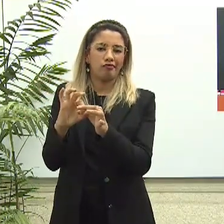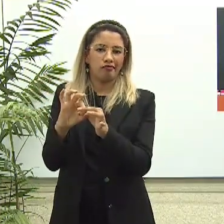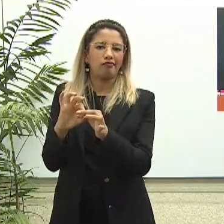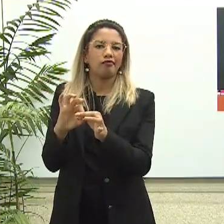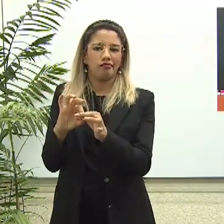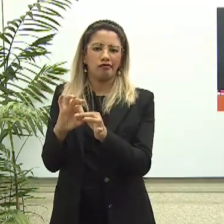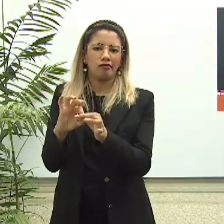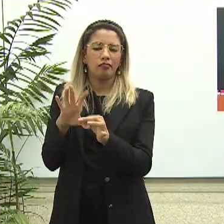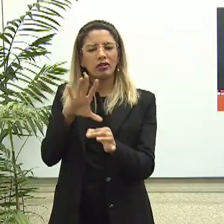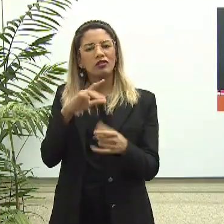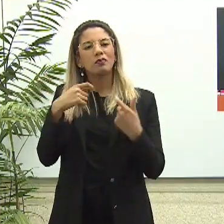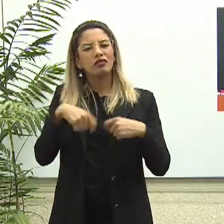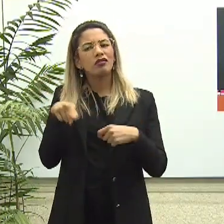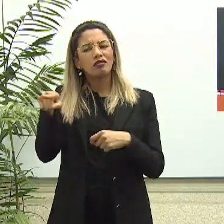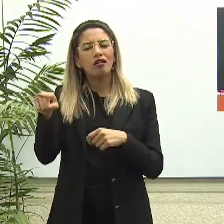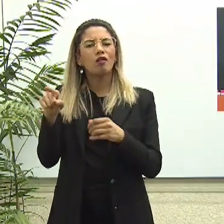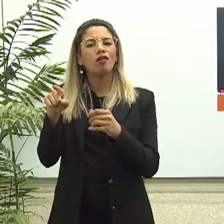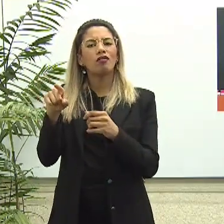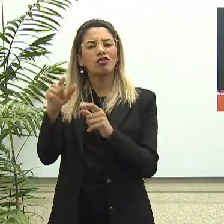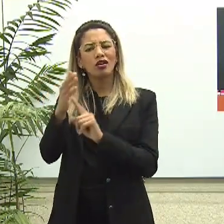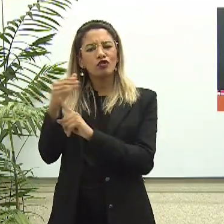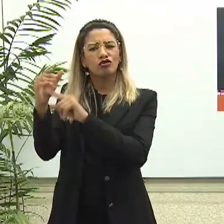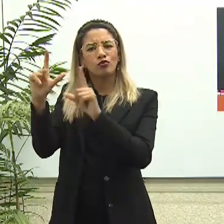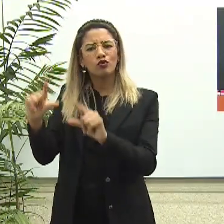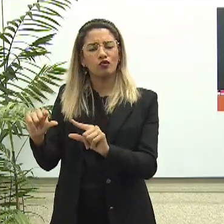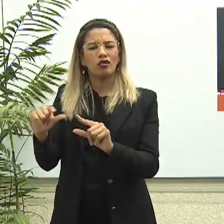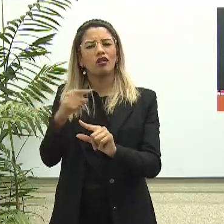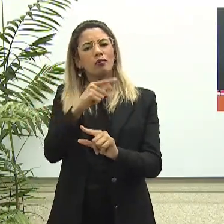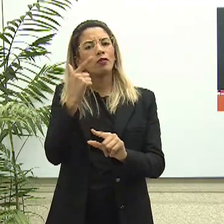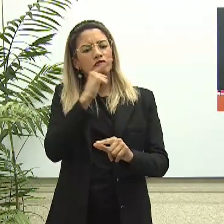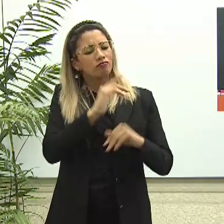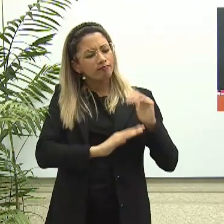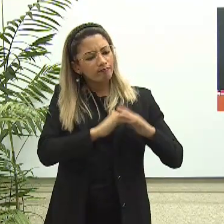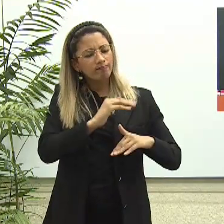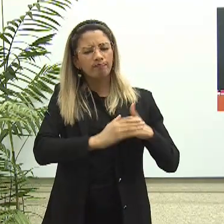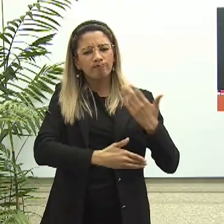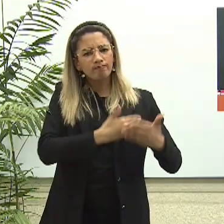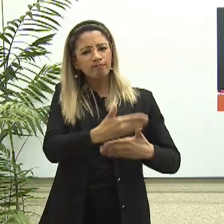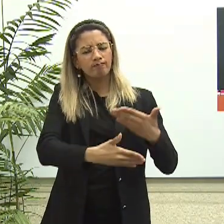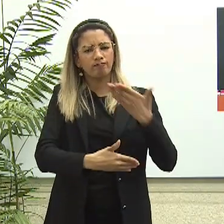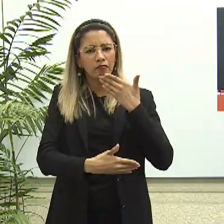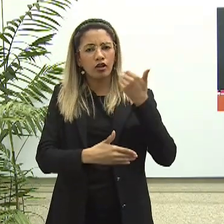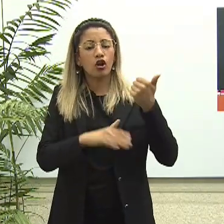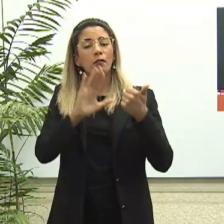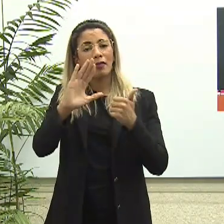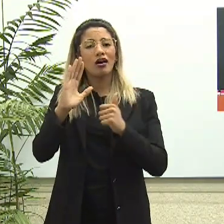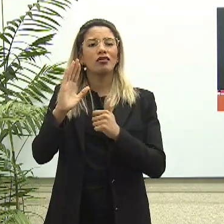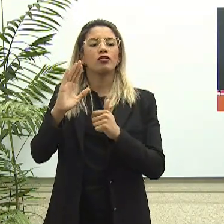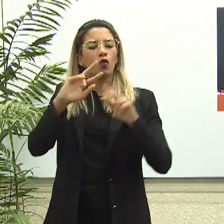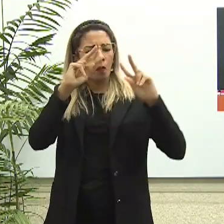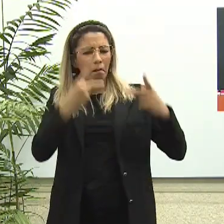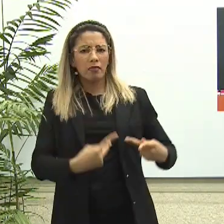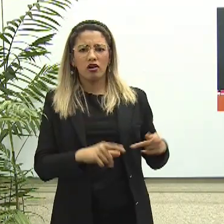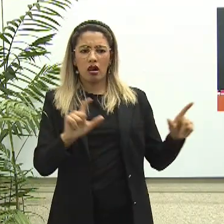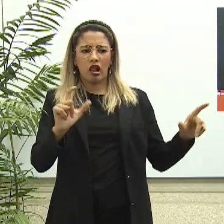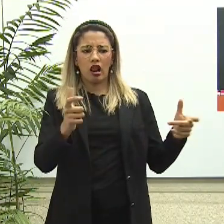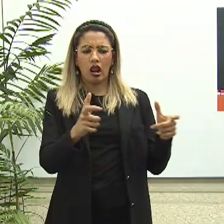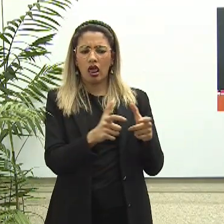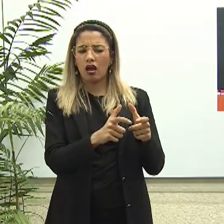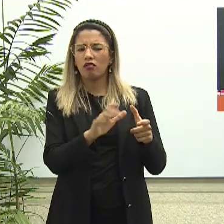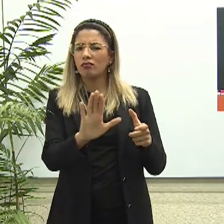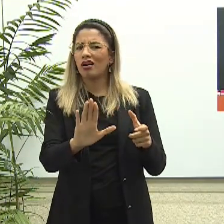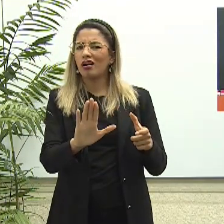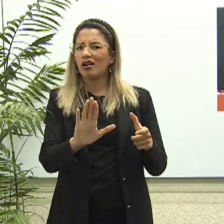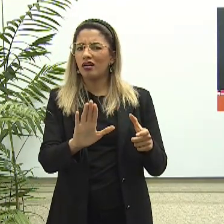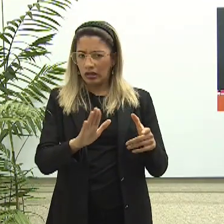de trabalho necessário né uma das perguntas é até onde dá para fazer isso até onde dá para diminuir a presença Humana porque eh é